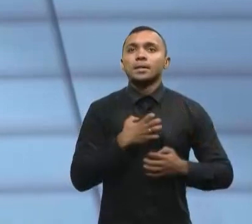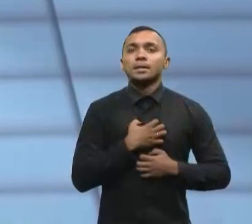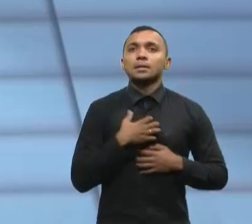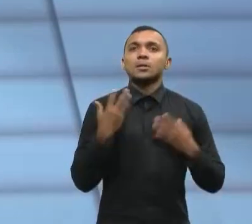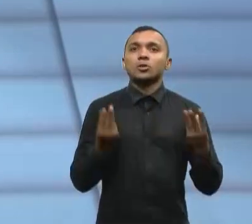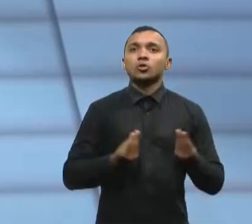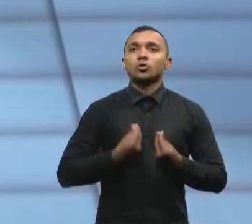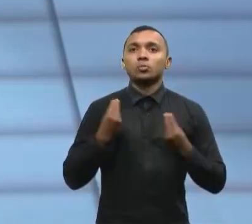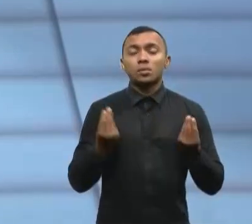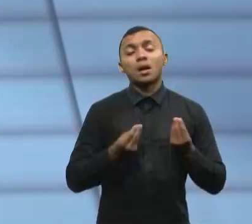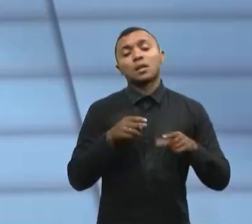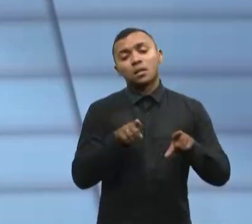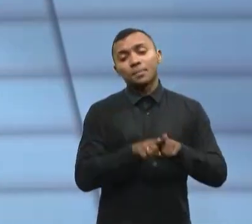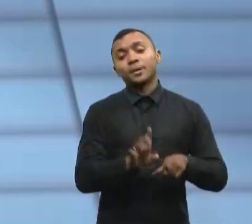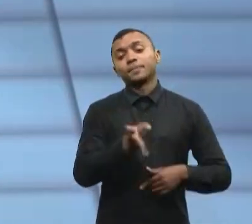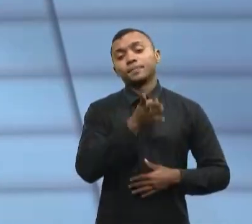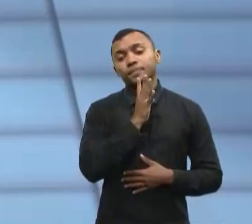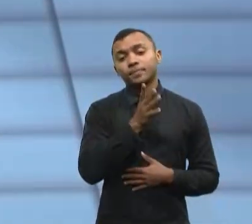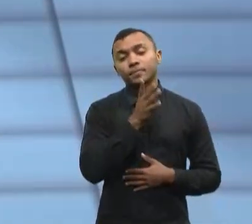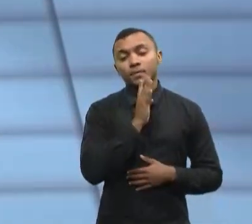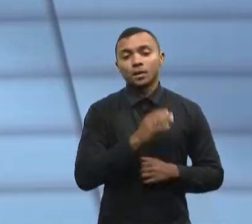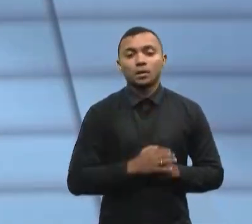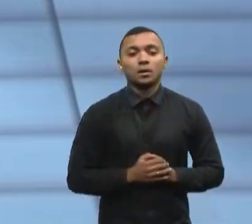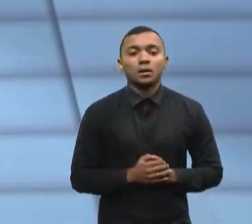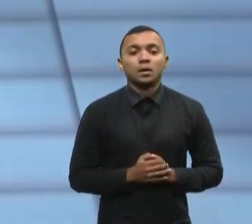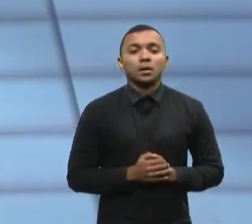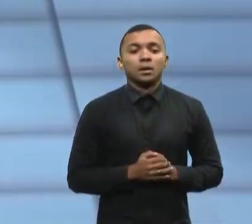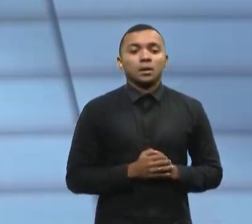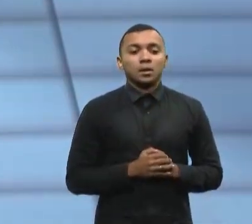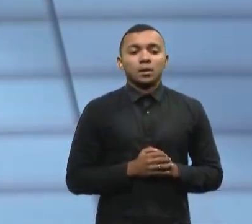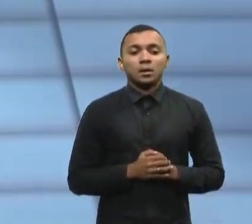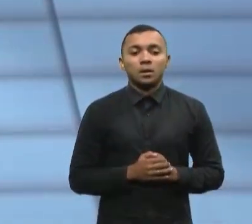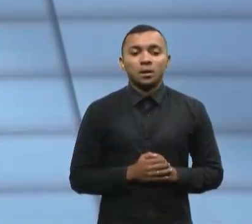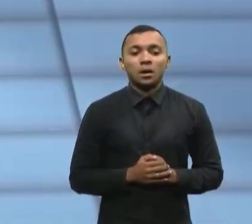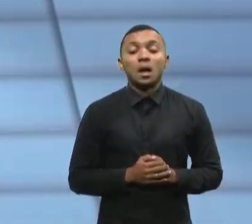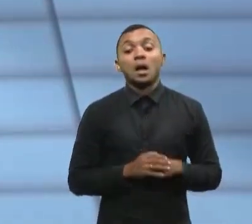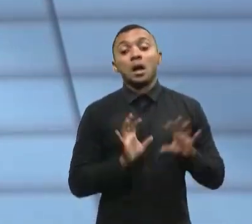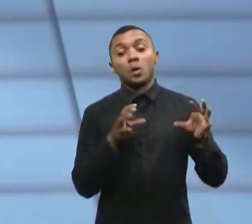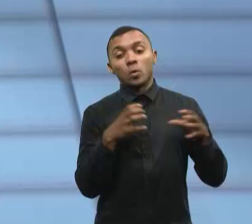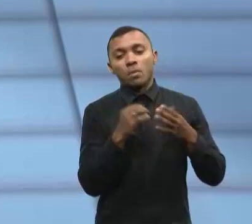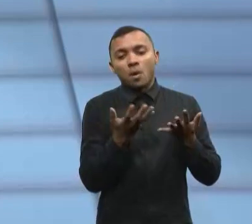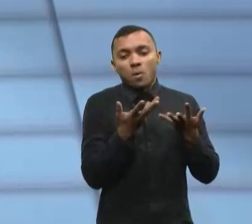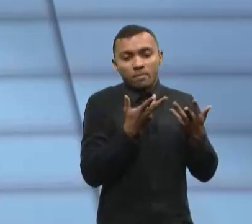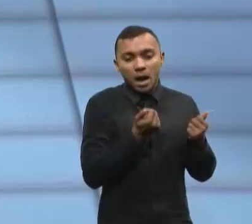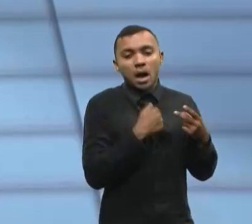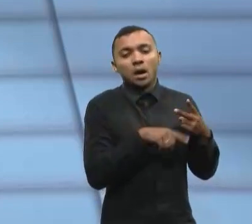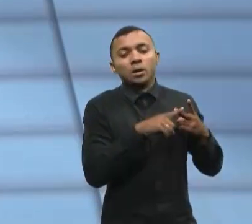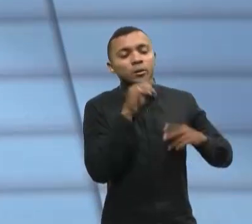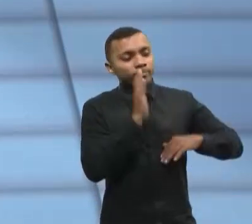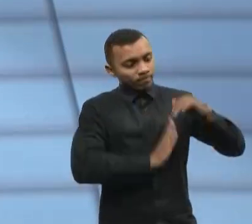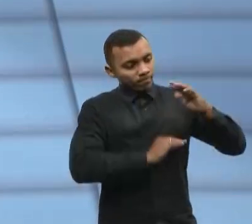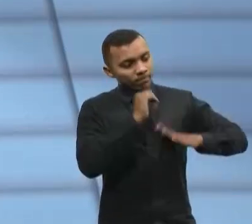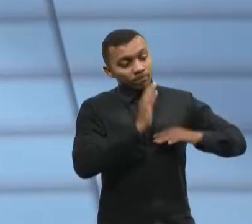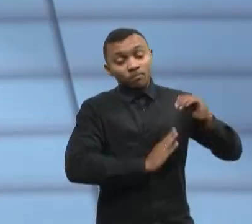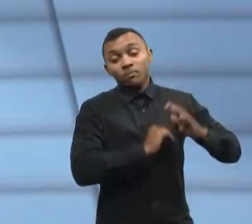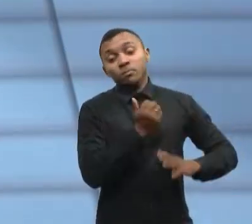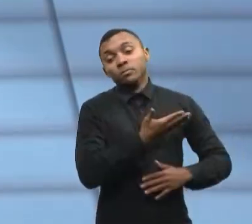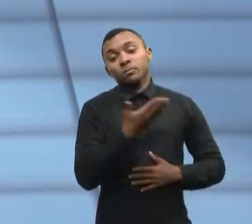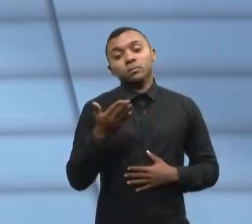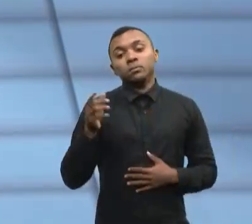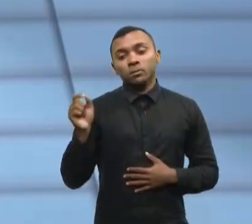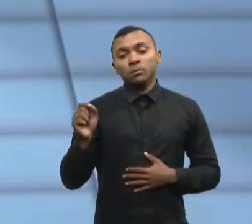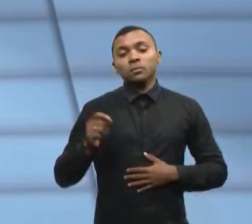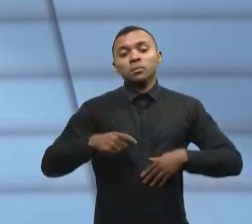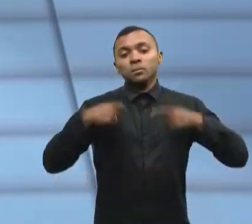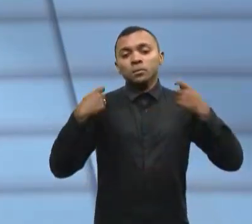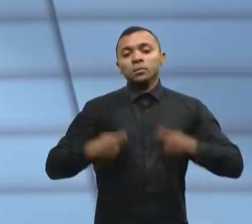sentimentos que ele está reconhecendo ou não, como todo mundo. Então, é um conjunto de habilidades e dificuldades que só que